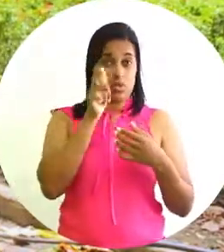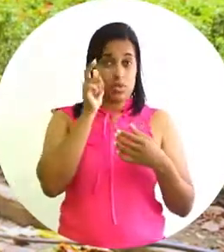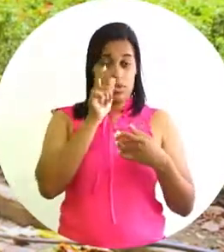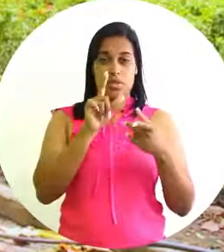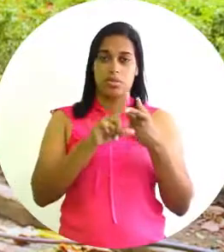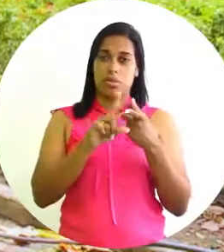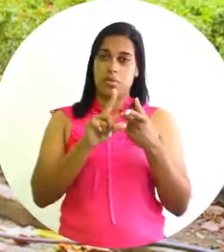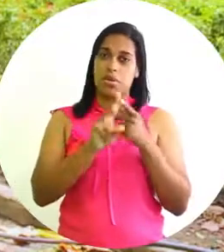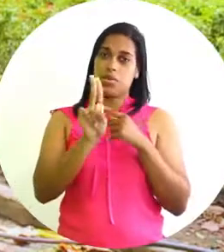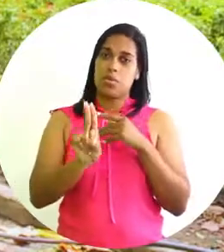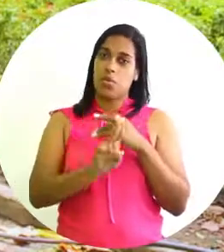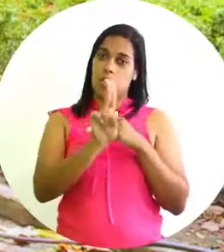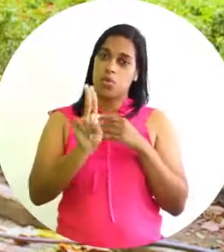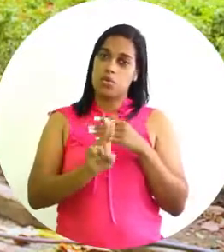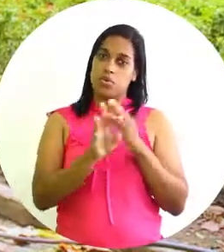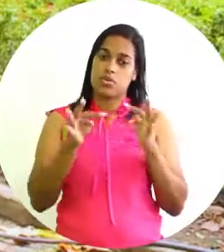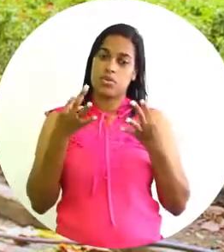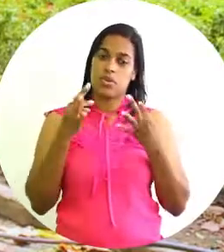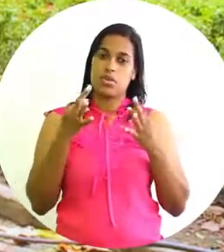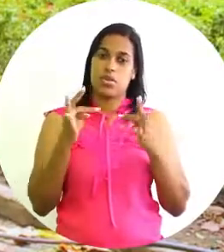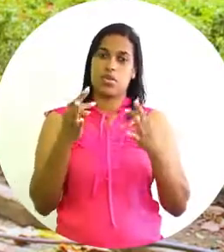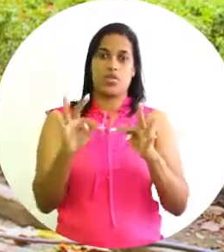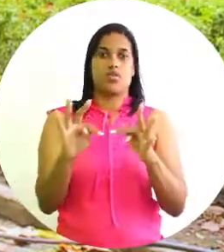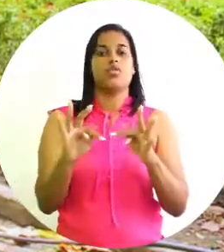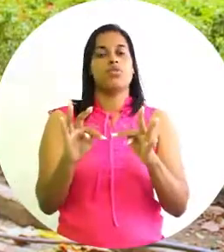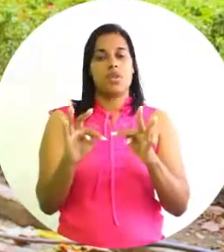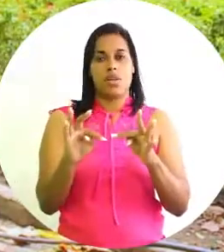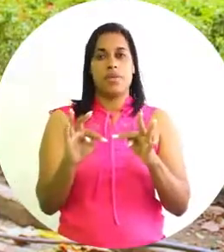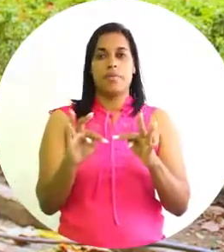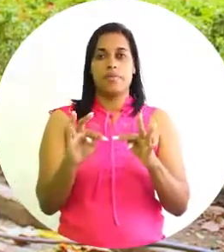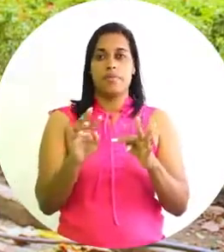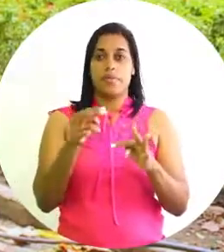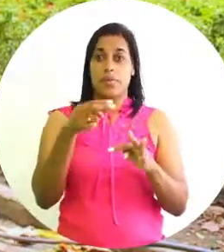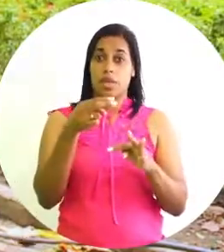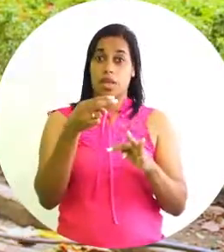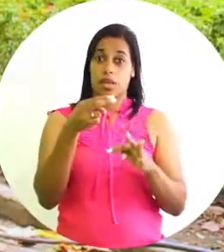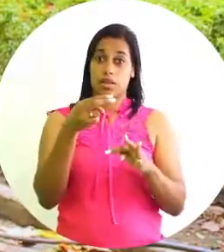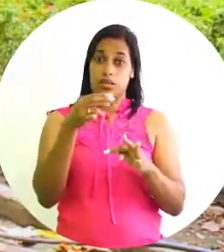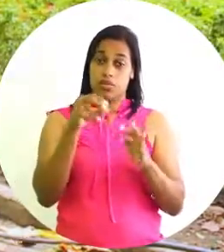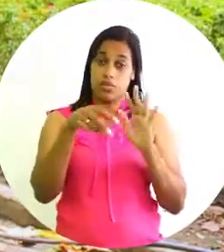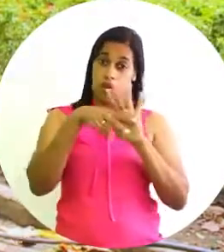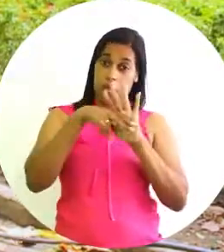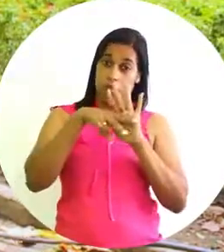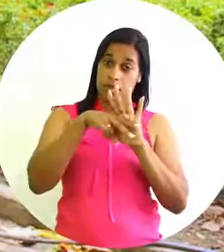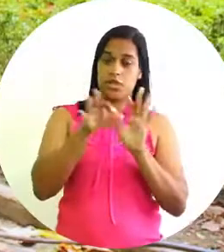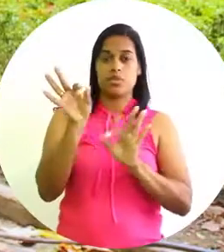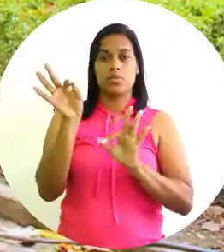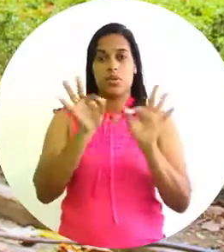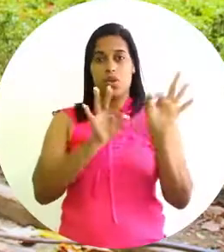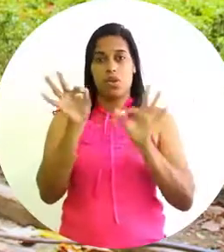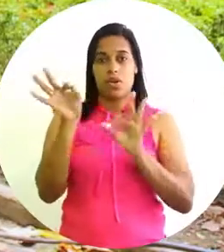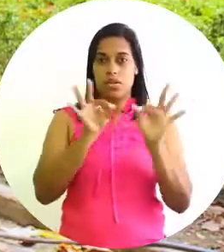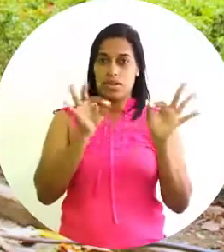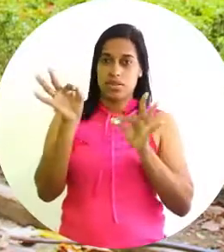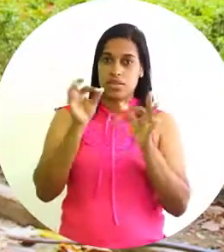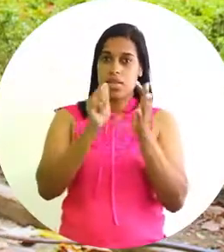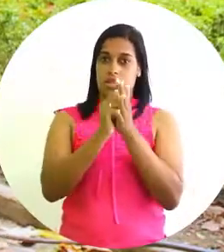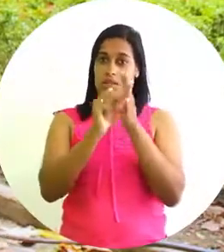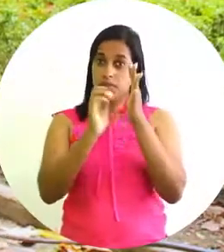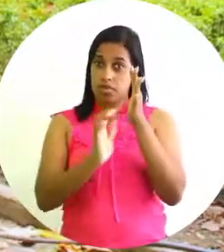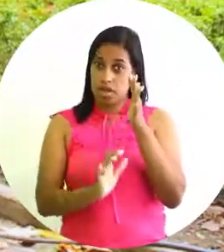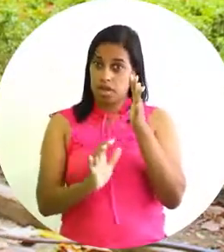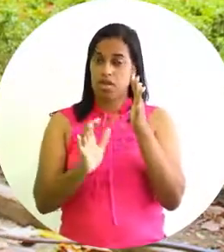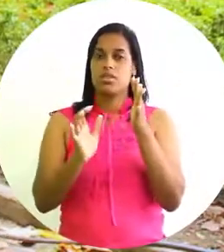interessadas e com a utilização da tecnologia de forma neutra. Ou seja, a normalização serve para organizar processos,